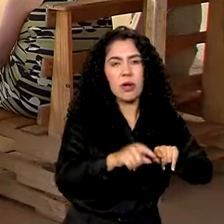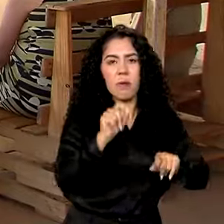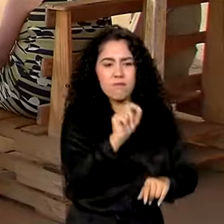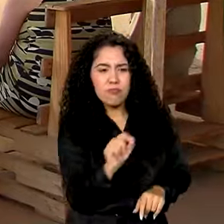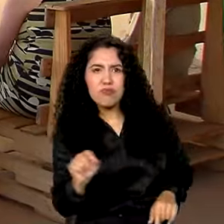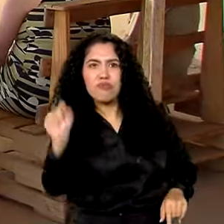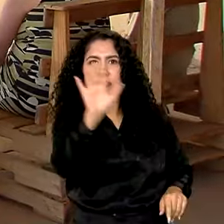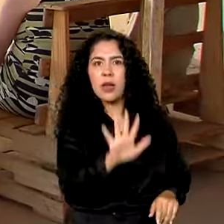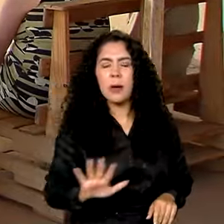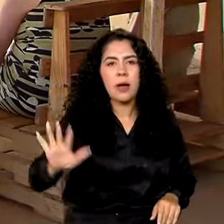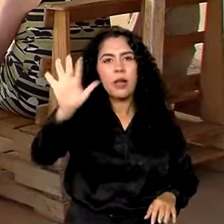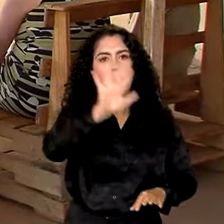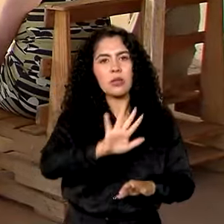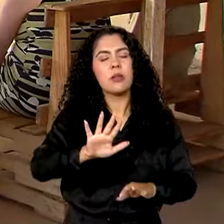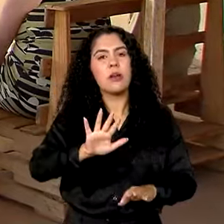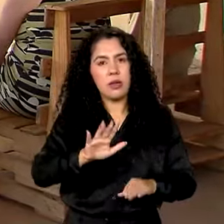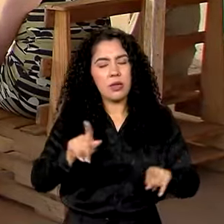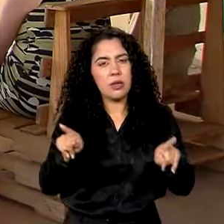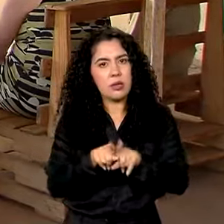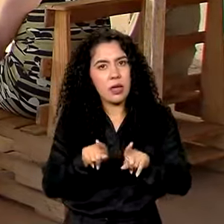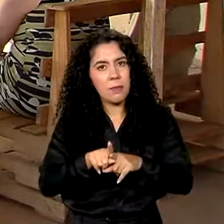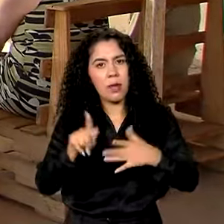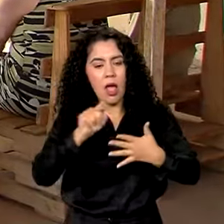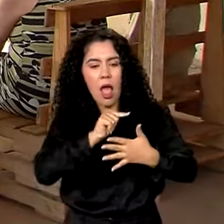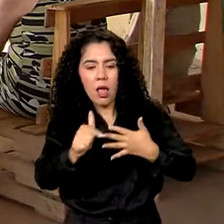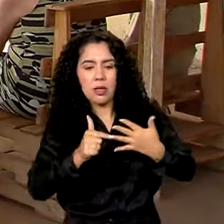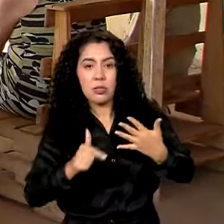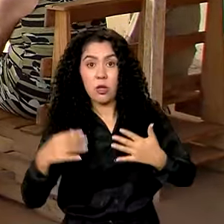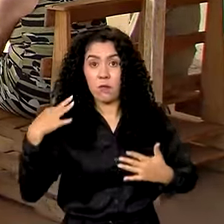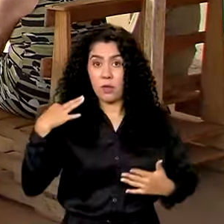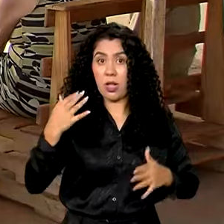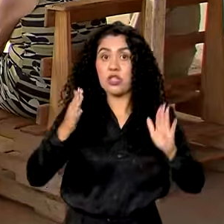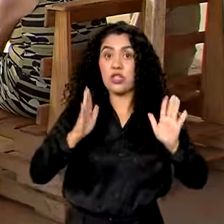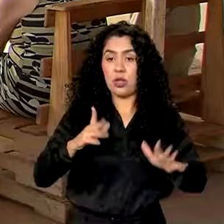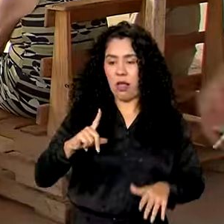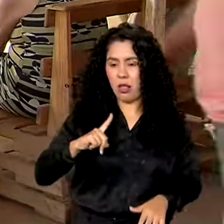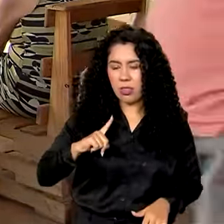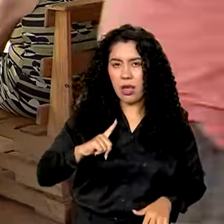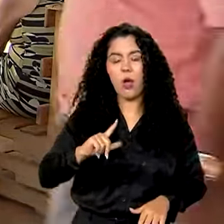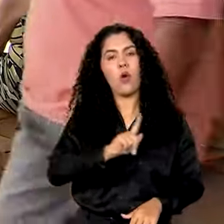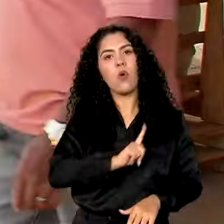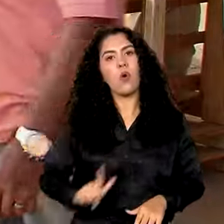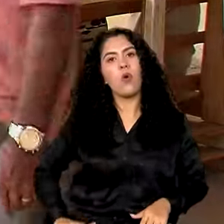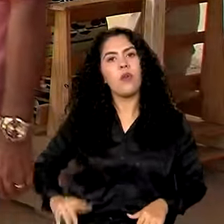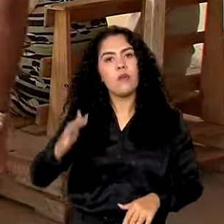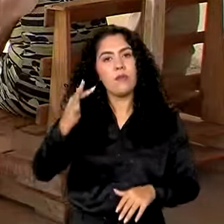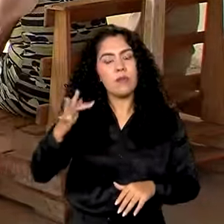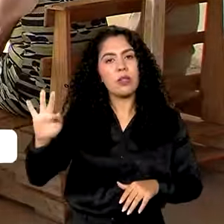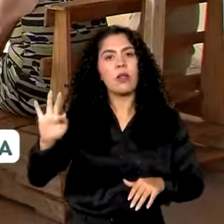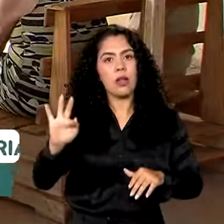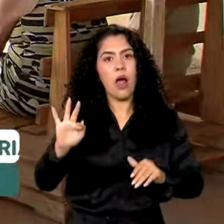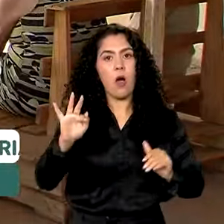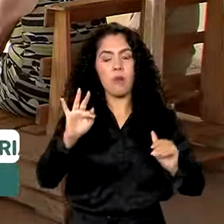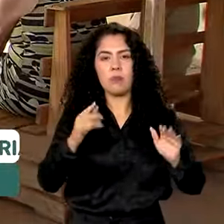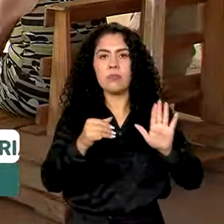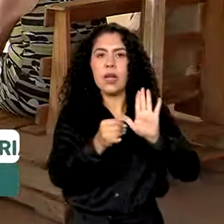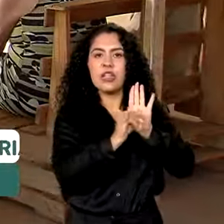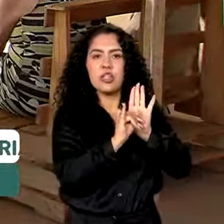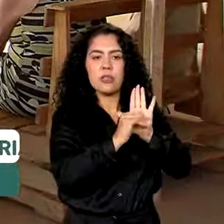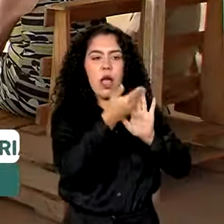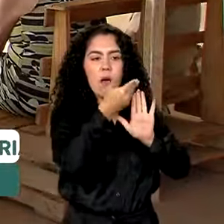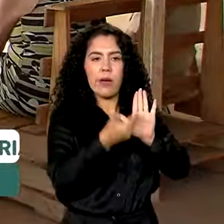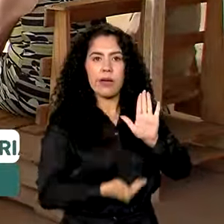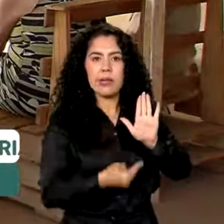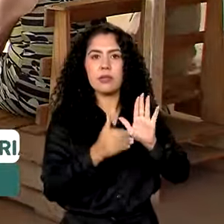e reforçar o funcionamento das ações voluntárias que já existem, o governo está prorrogando o edital de inscrição de